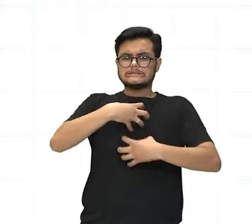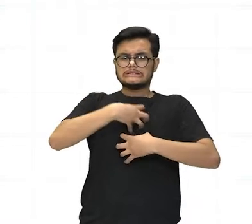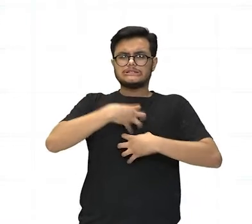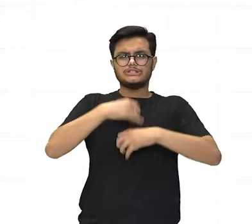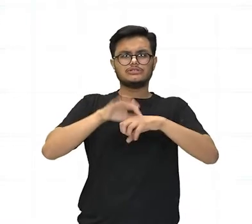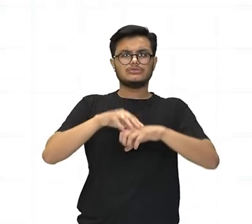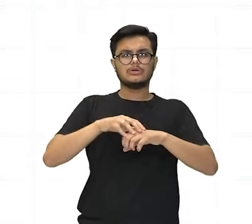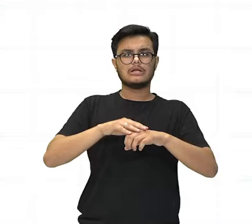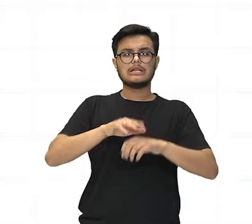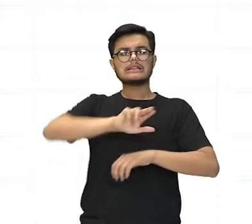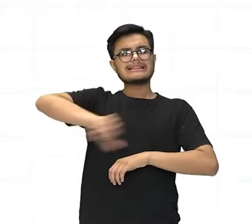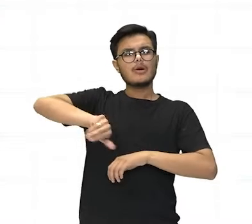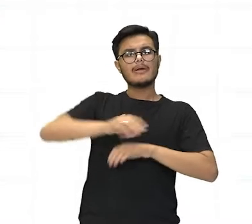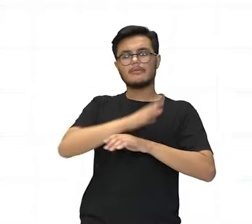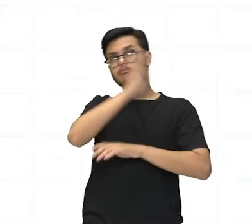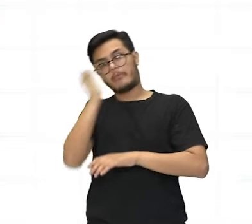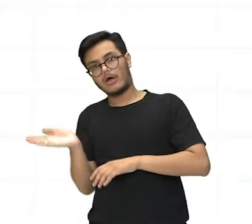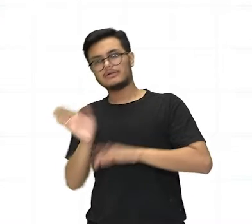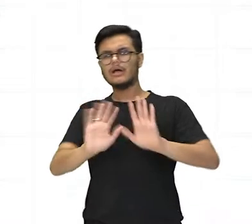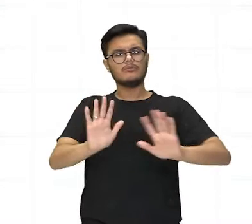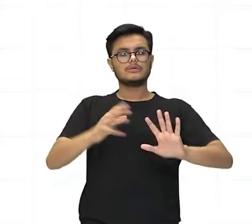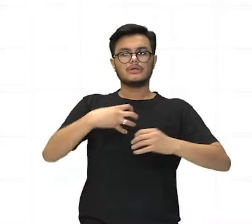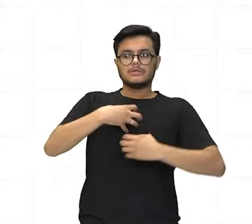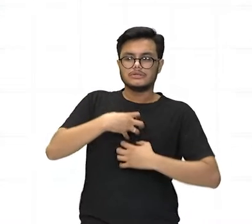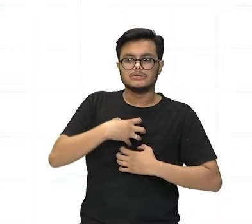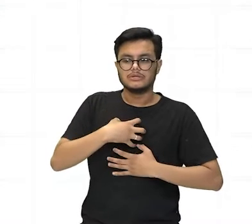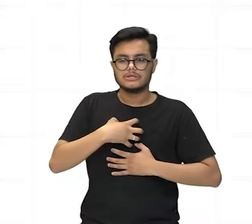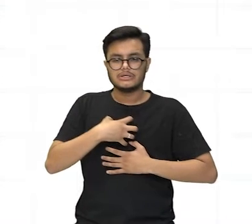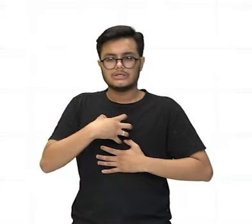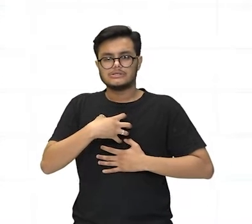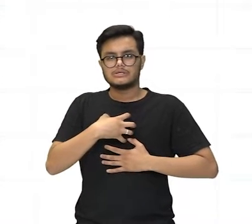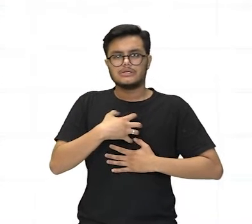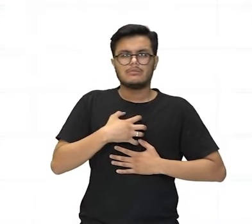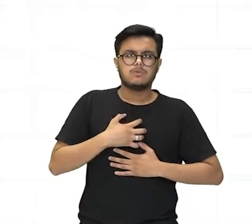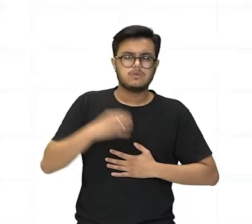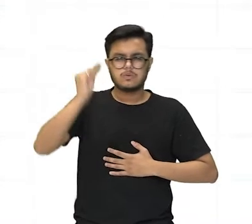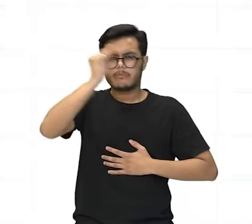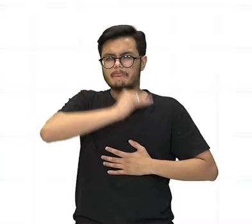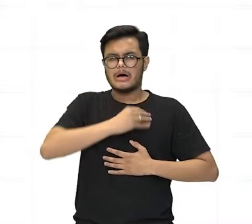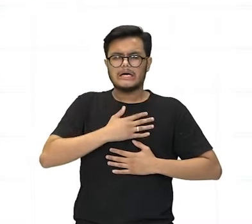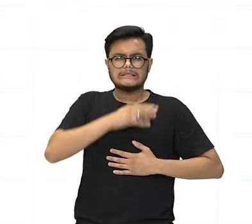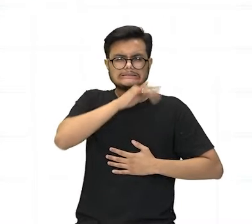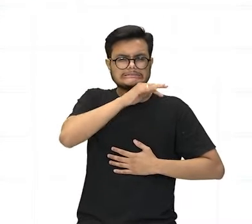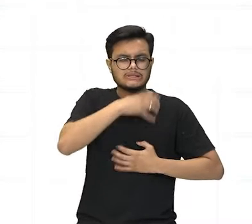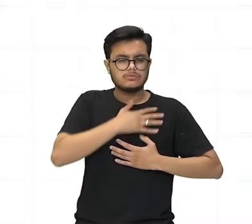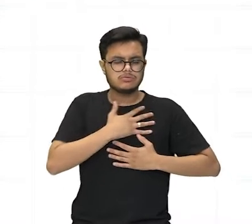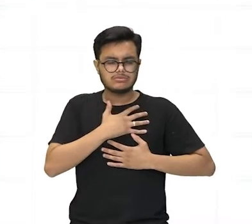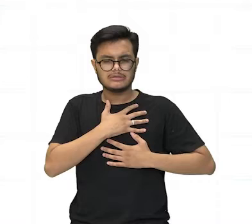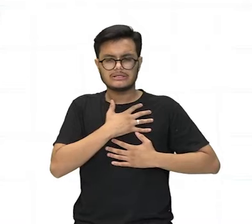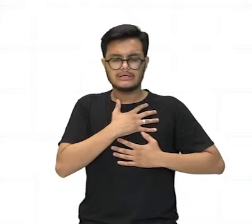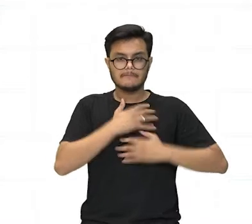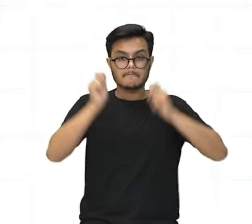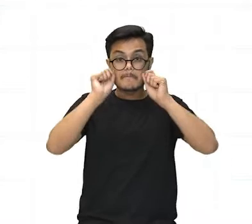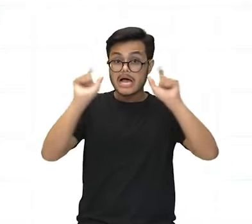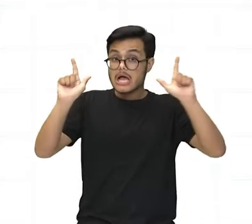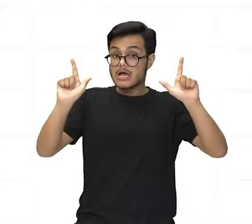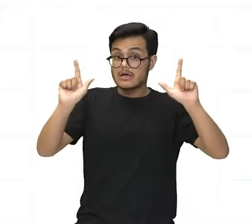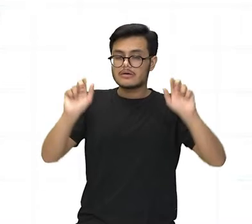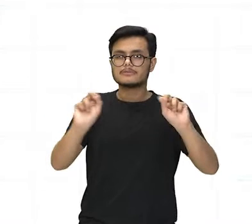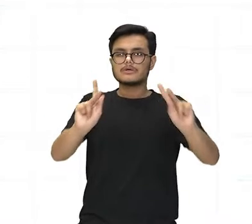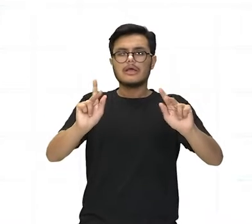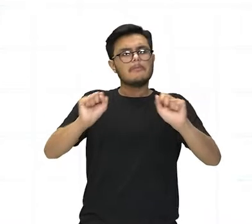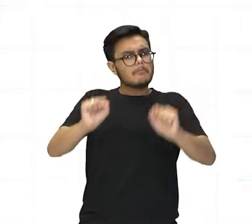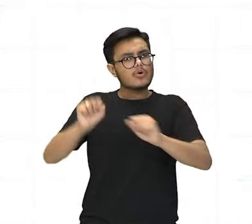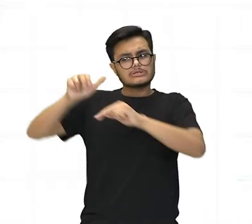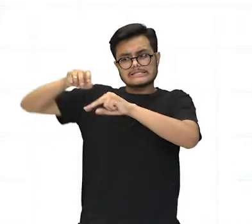ela não desmaiou ainda, ela só está ali, quase que desmaia, mas está consciente, você deve